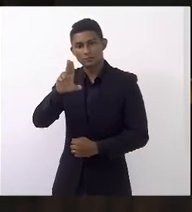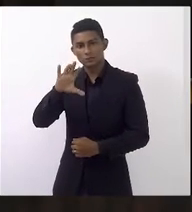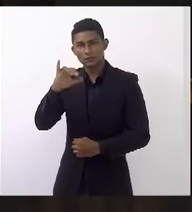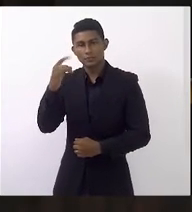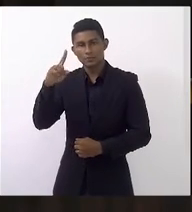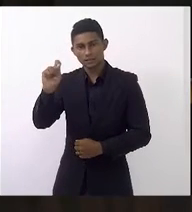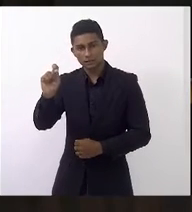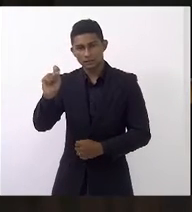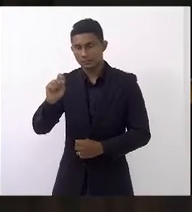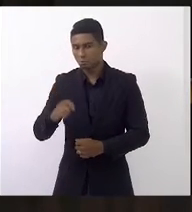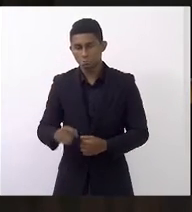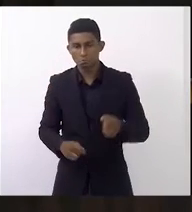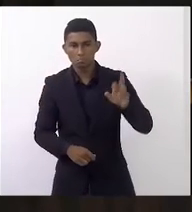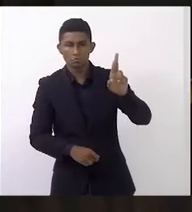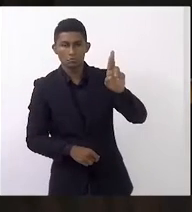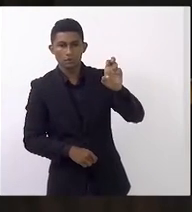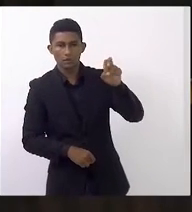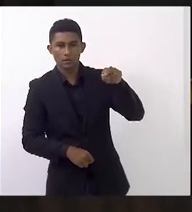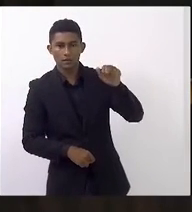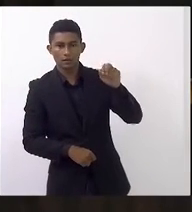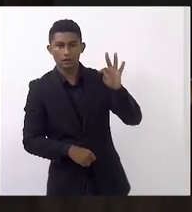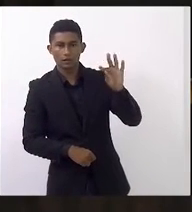Deputada Renata Souza.